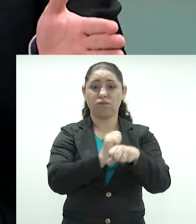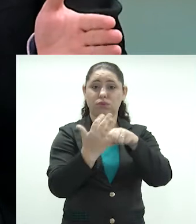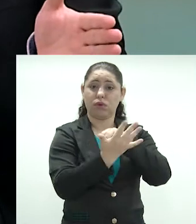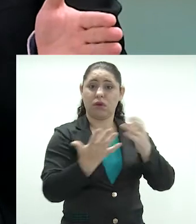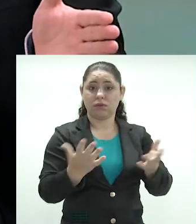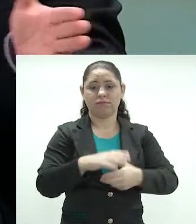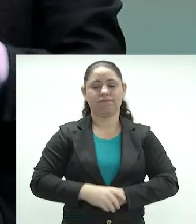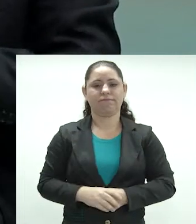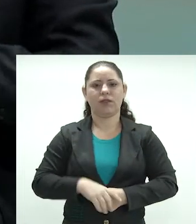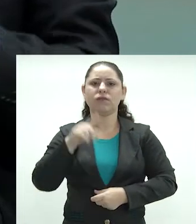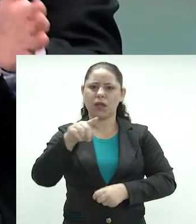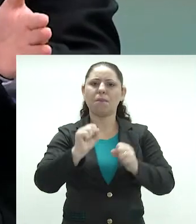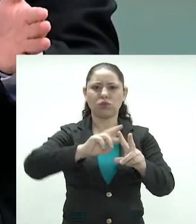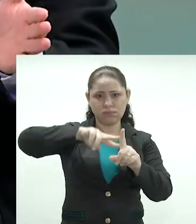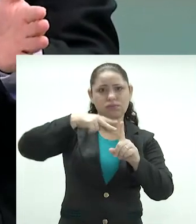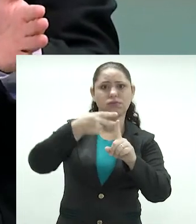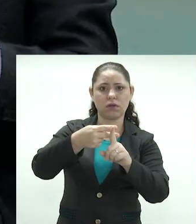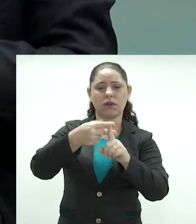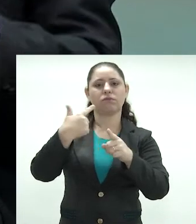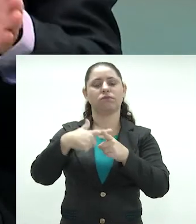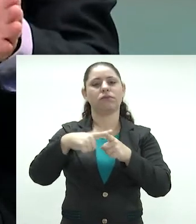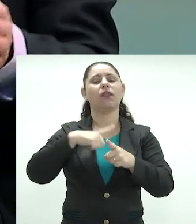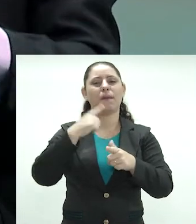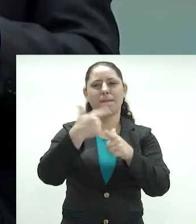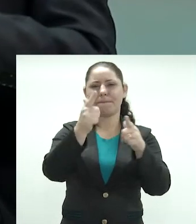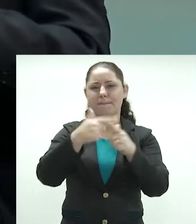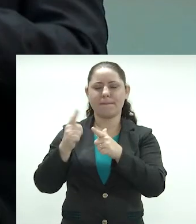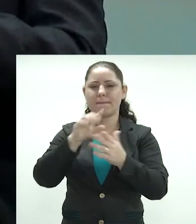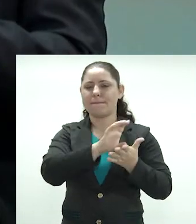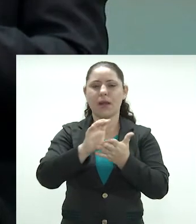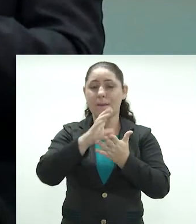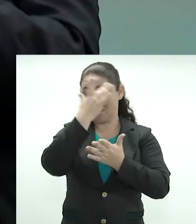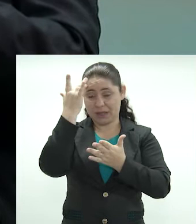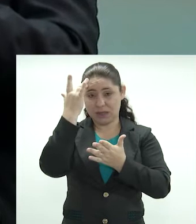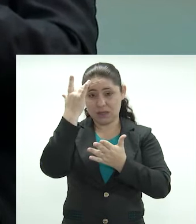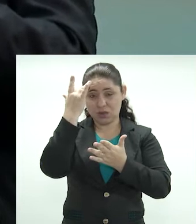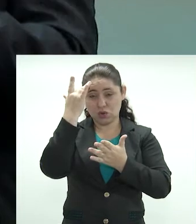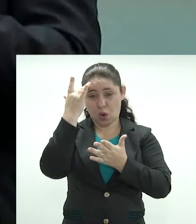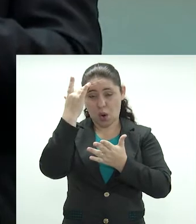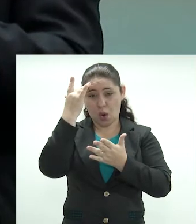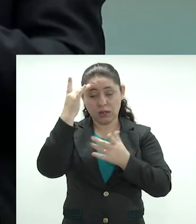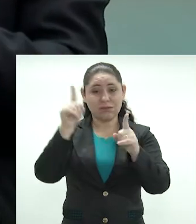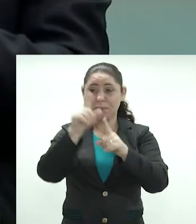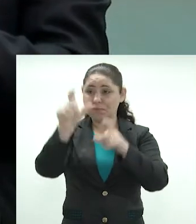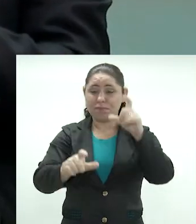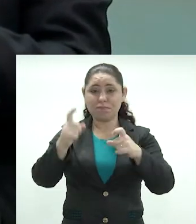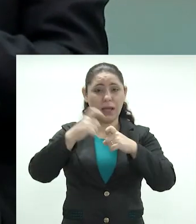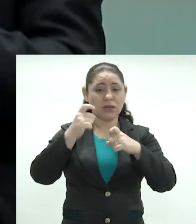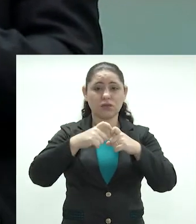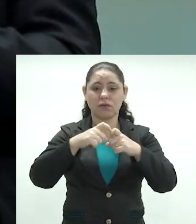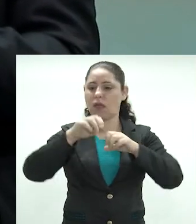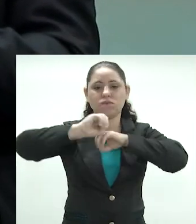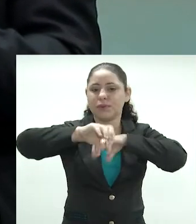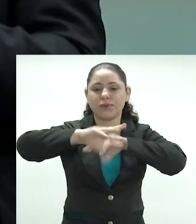nova variante. Não vai dar conta. Você pode dobrar, porque nós temos um problema de recursos humanos, você não pega